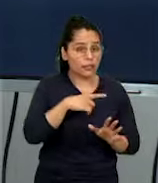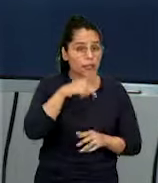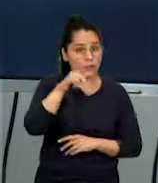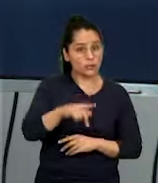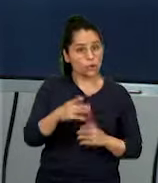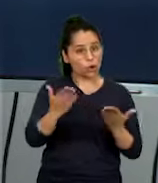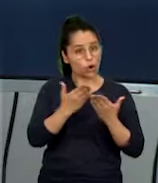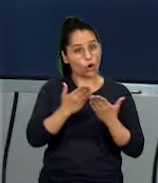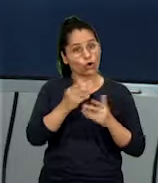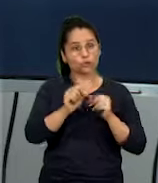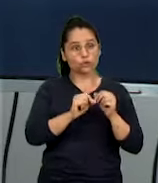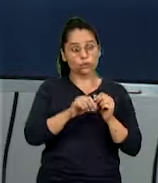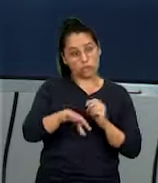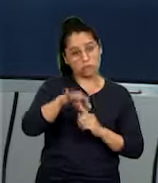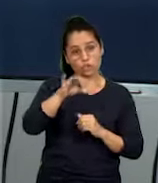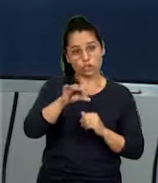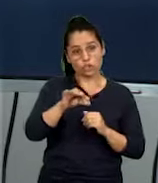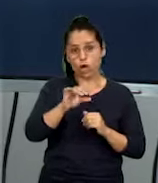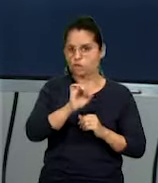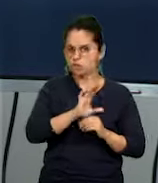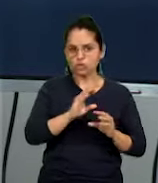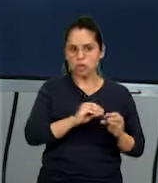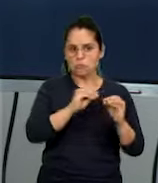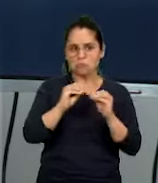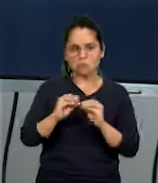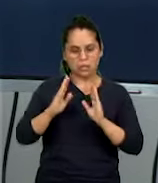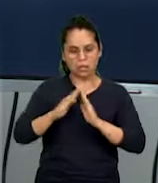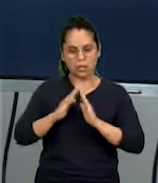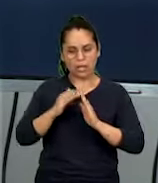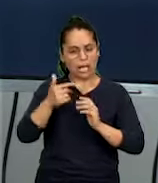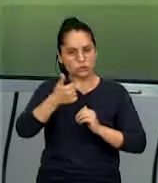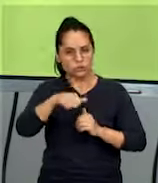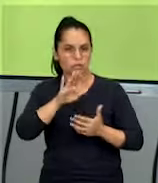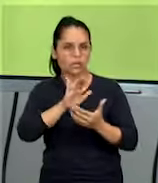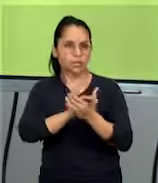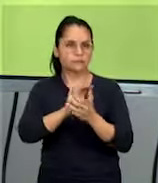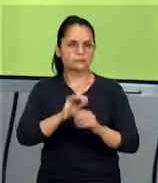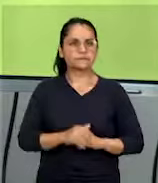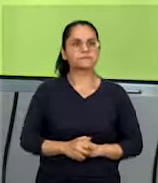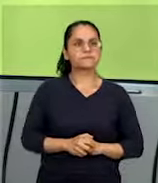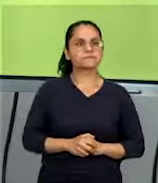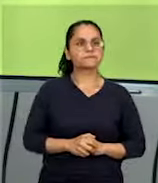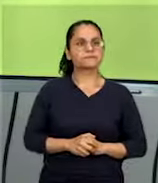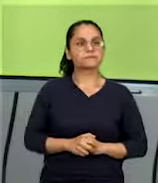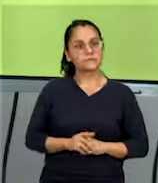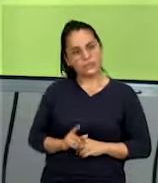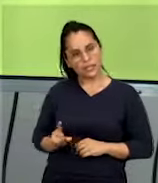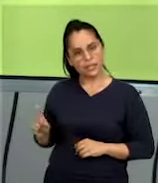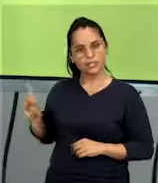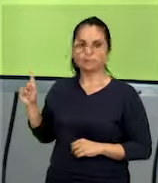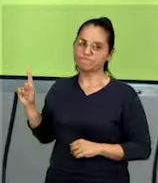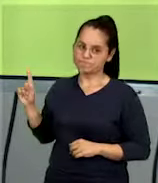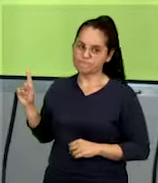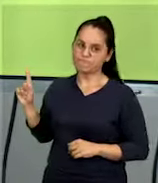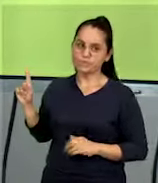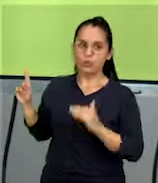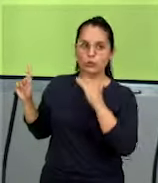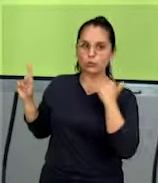pessoas hoje em dia acabam optando por viver juntas sem passar por esse rito. E os ritos